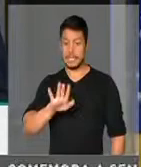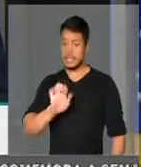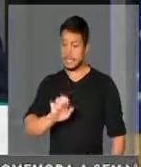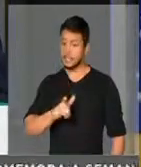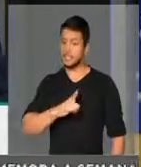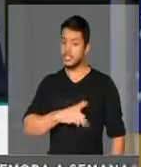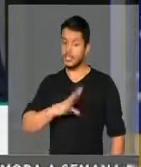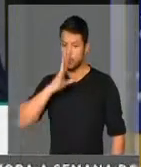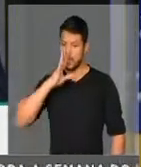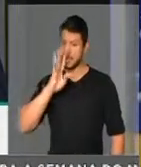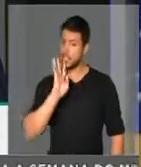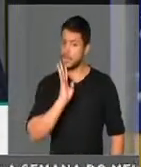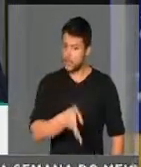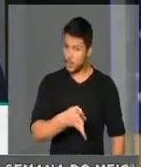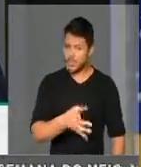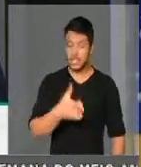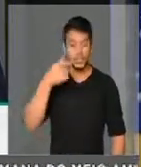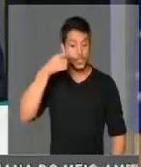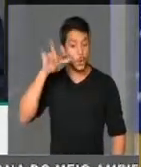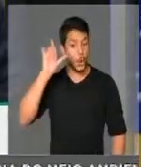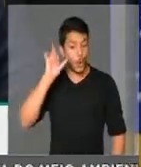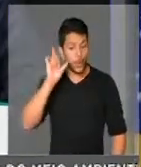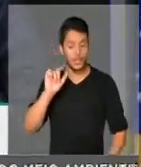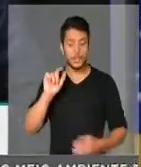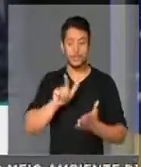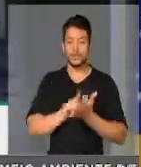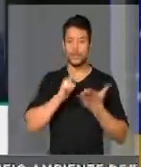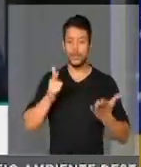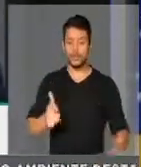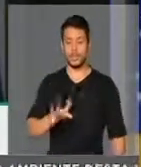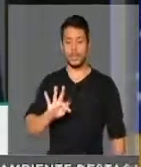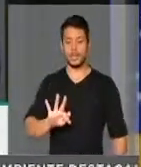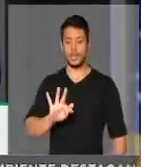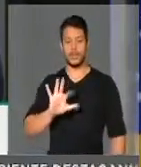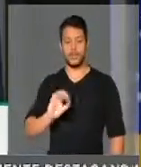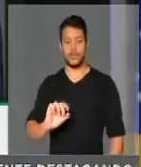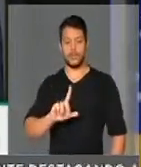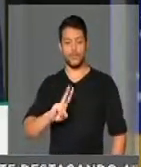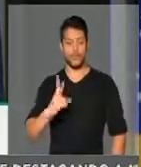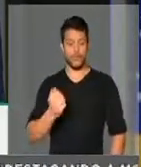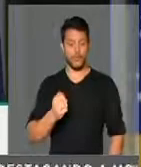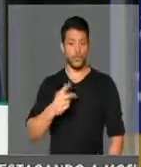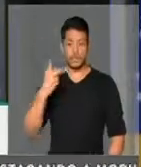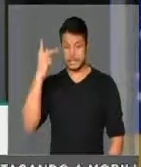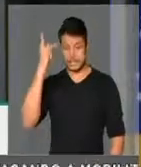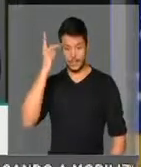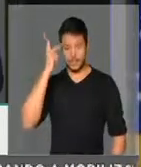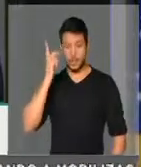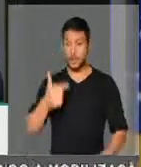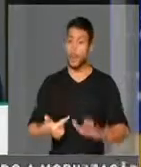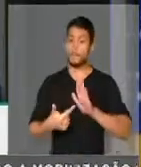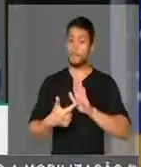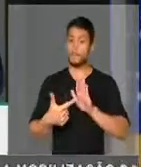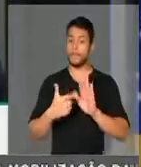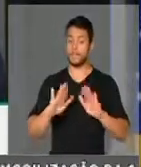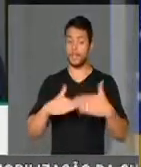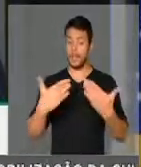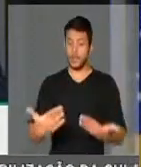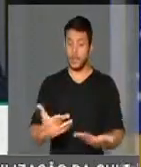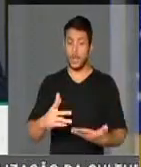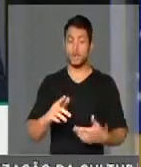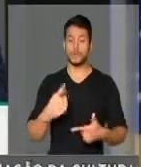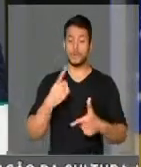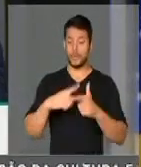na Folha de São Paulo, que expõe os gravíssimos erros do Ministério Público do